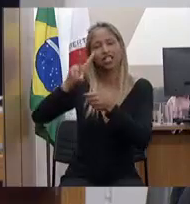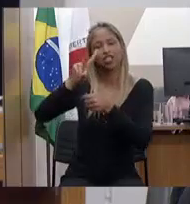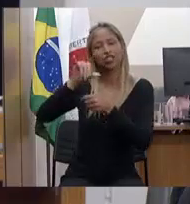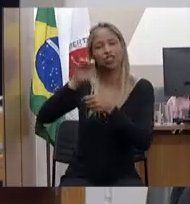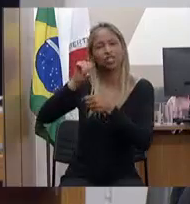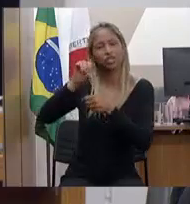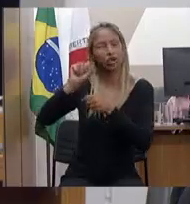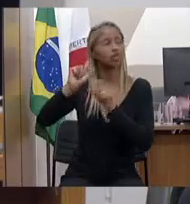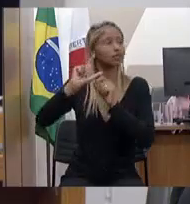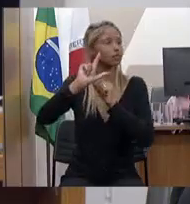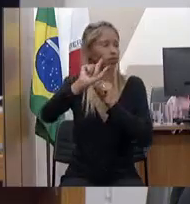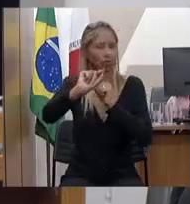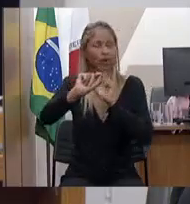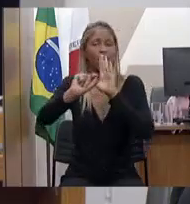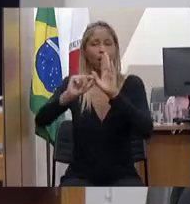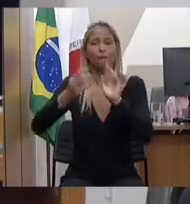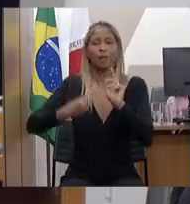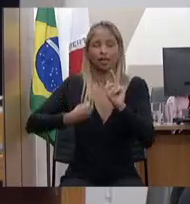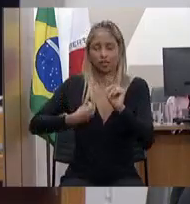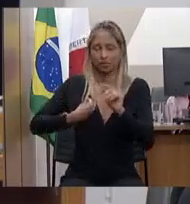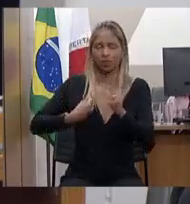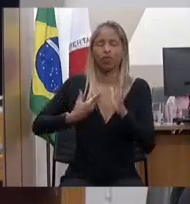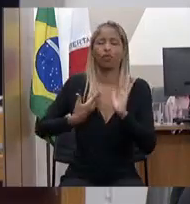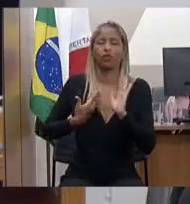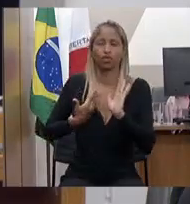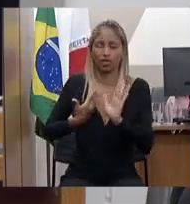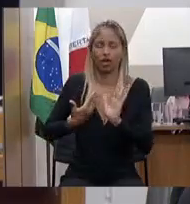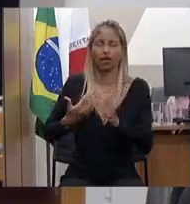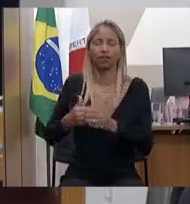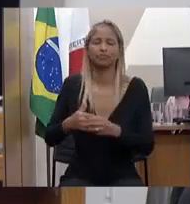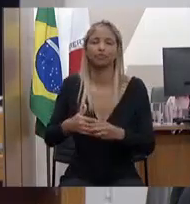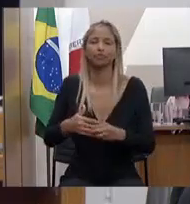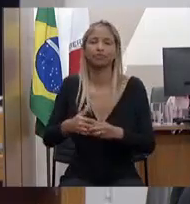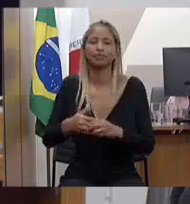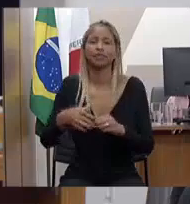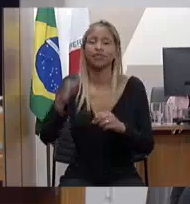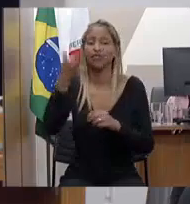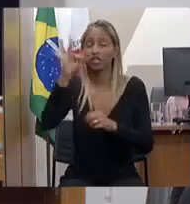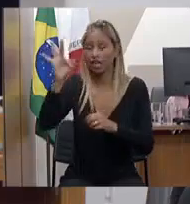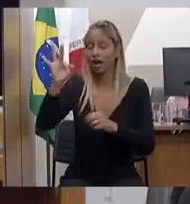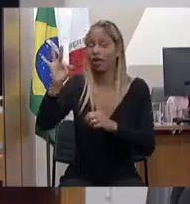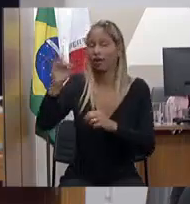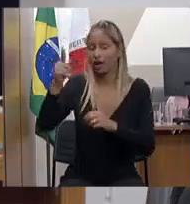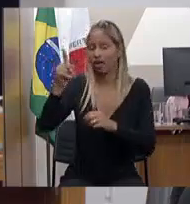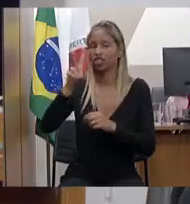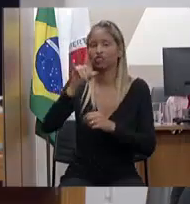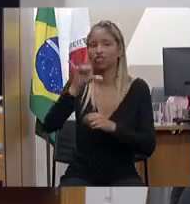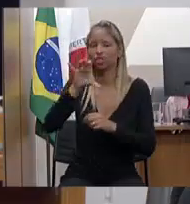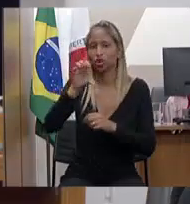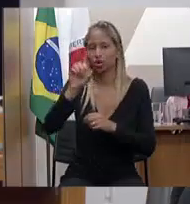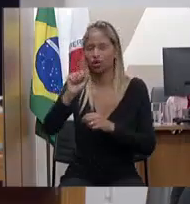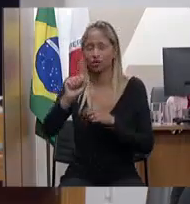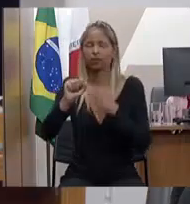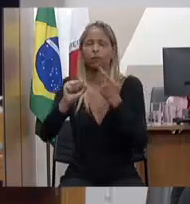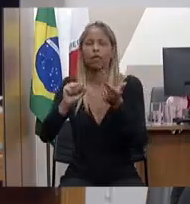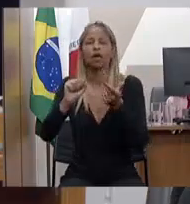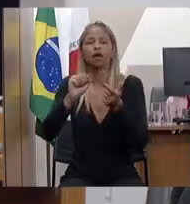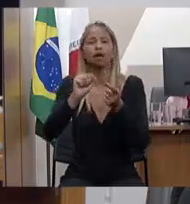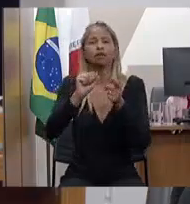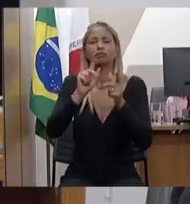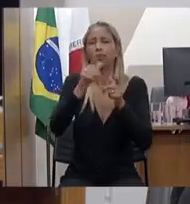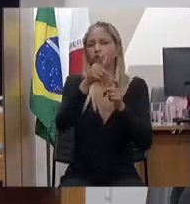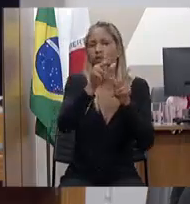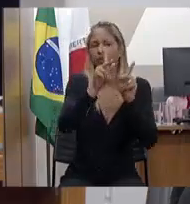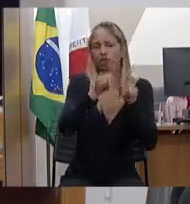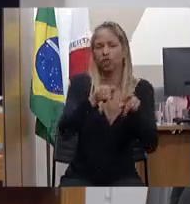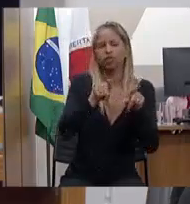Viçosa participou muito dessa dessa participação Federal mas o fórum sindical participou